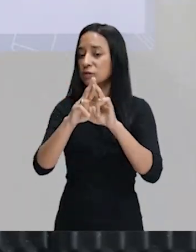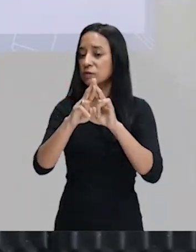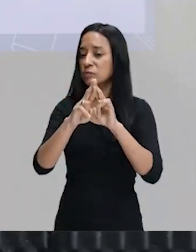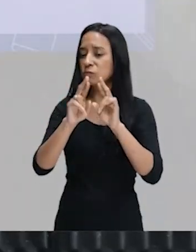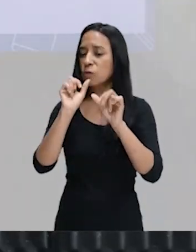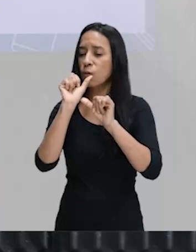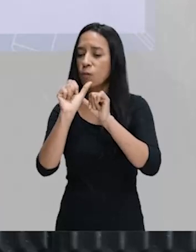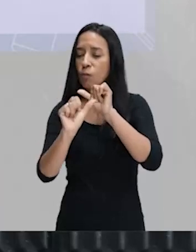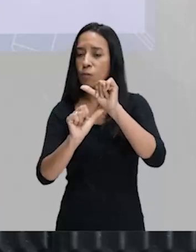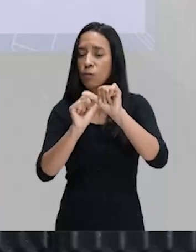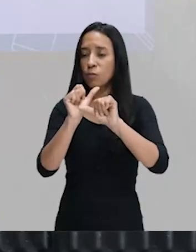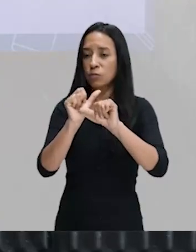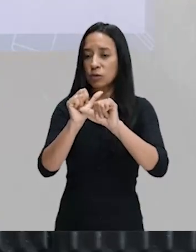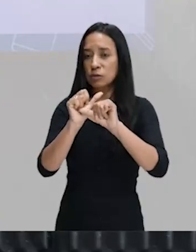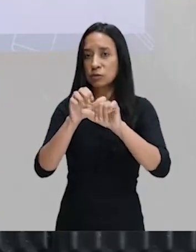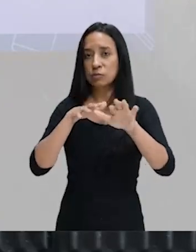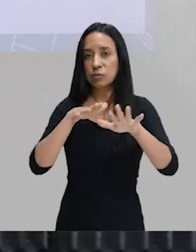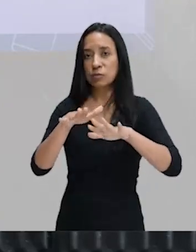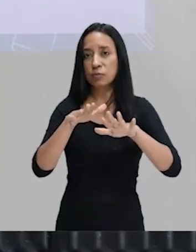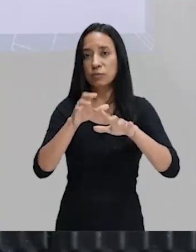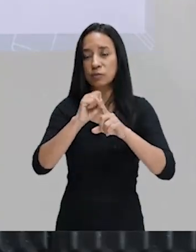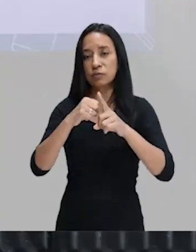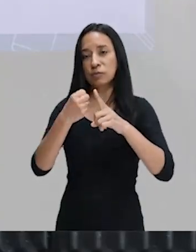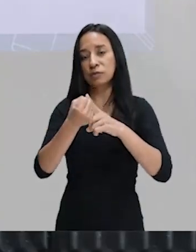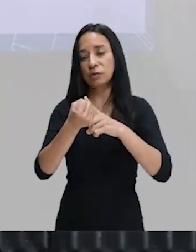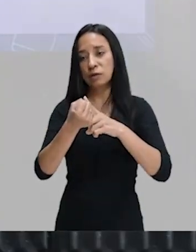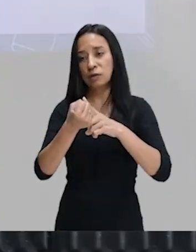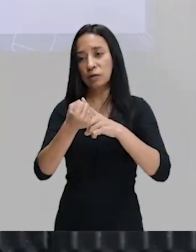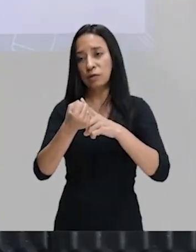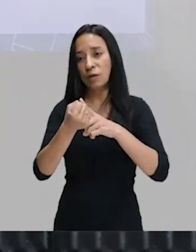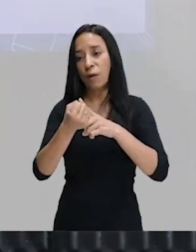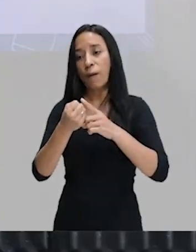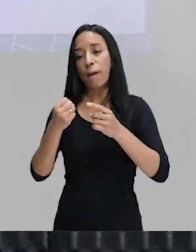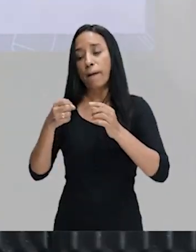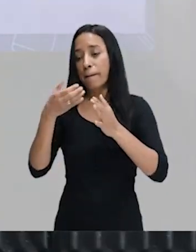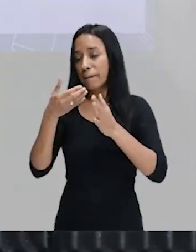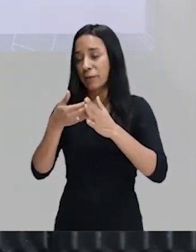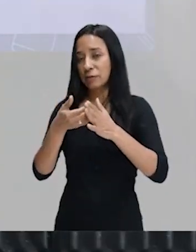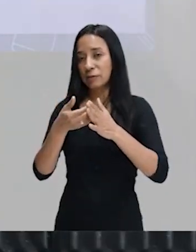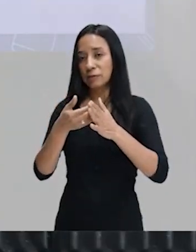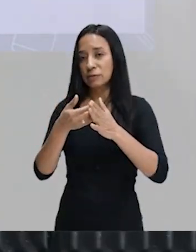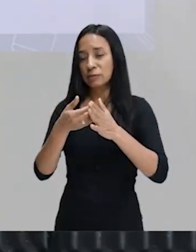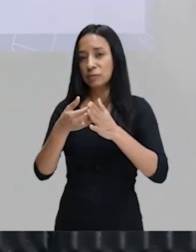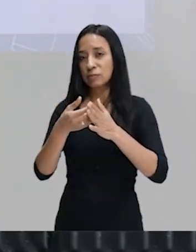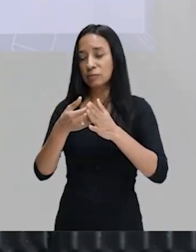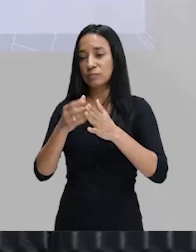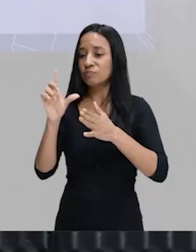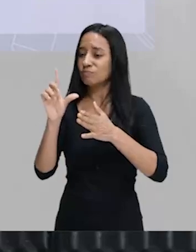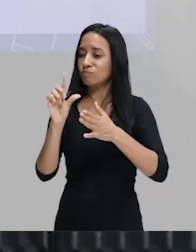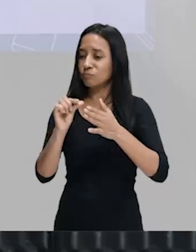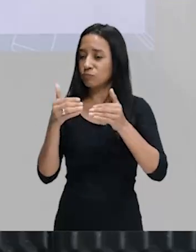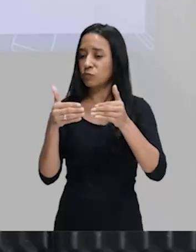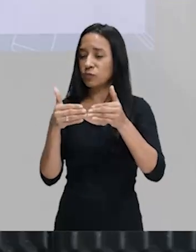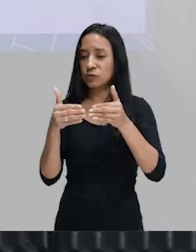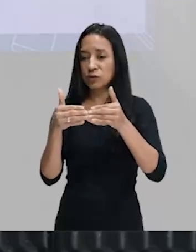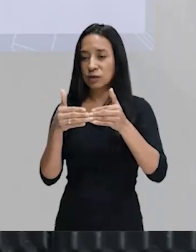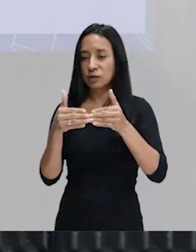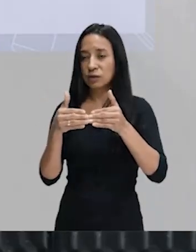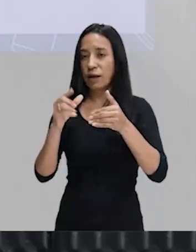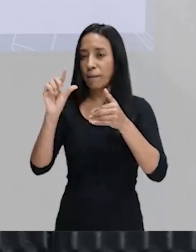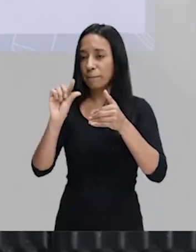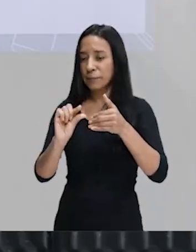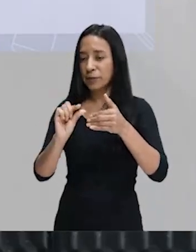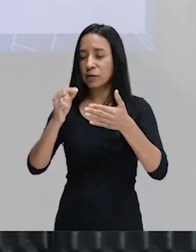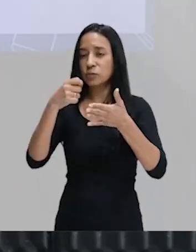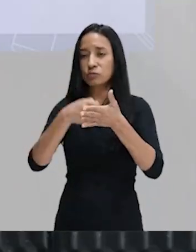mobilidade social. A mobilidade é parcial, ela é menos fechada, menos rígida do que era lá no modelo de castas.